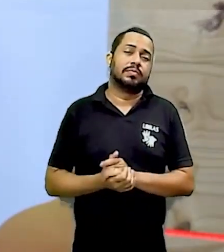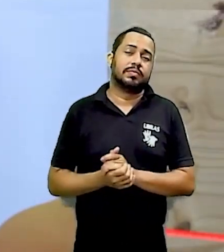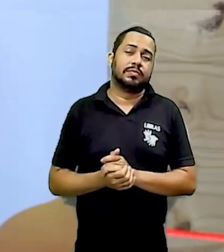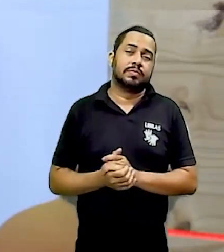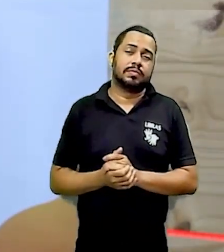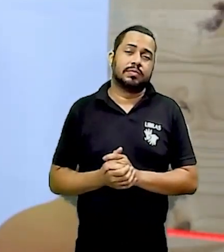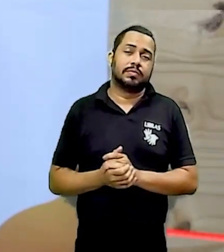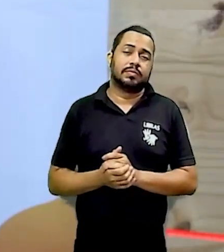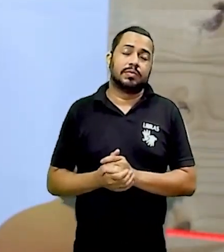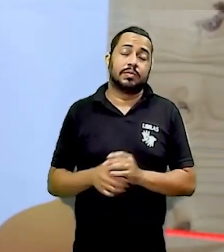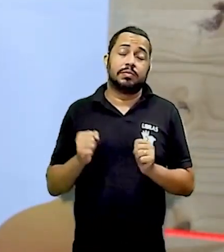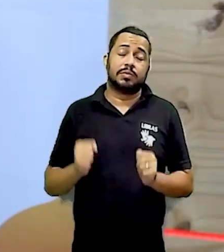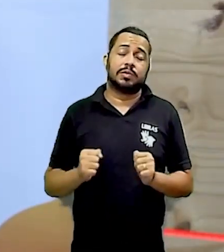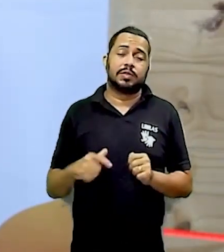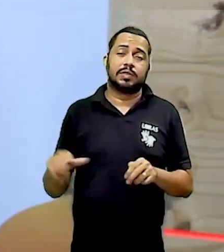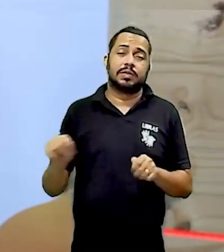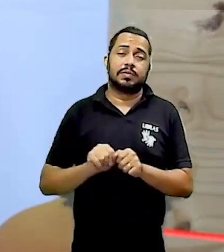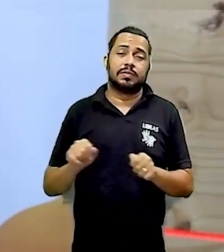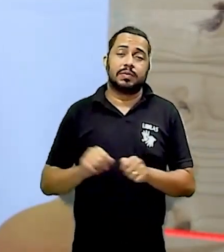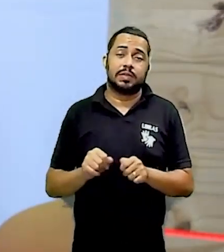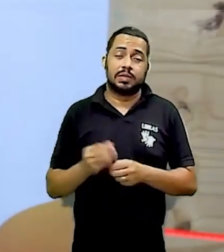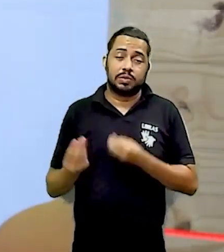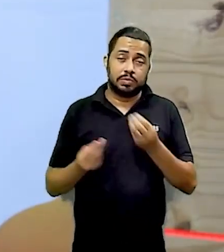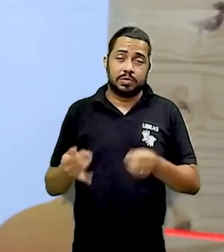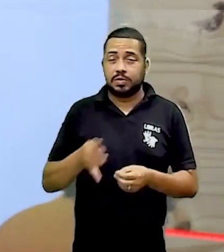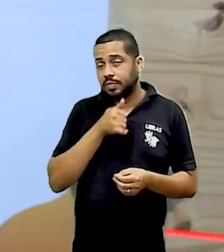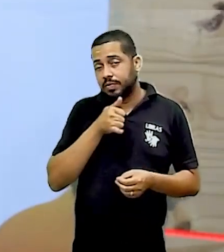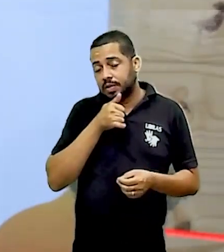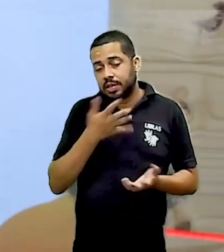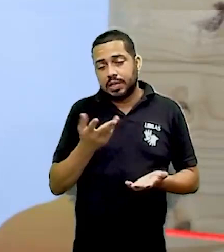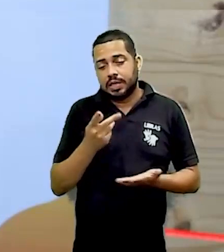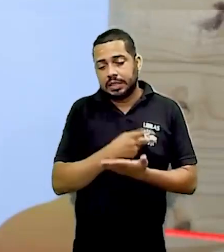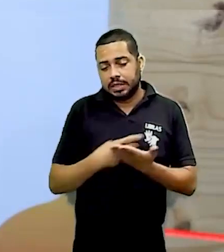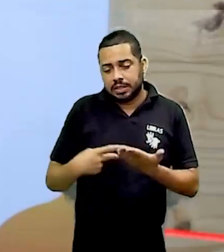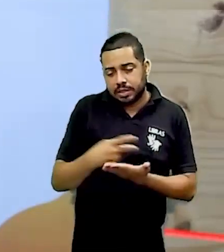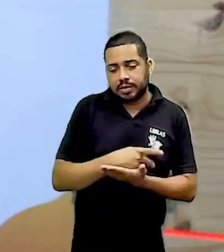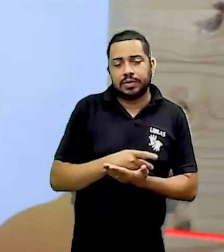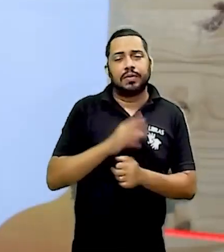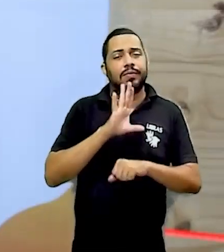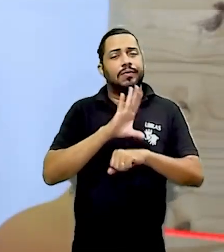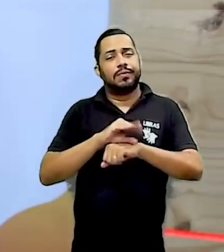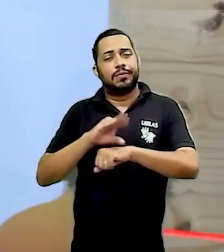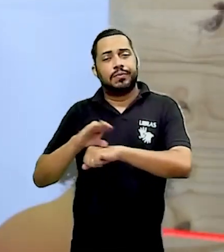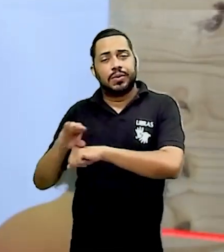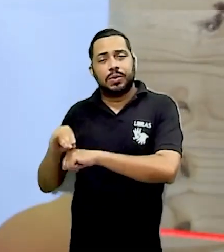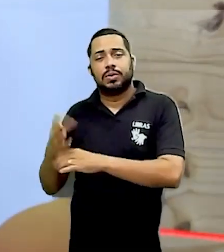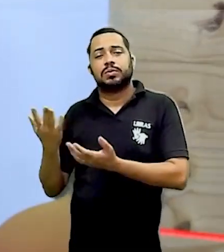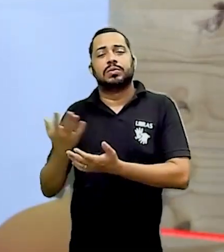E pode ser feito com, bom, como eu falei, desenhos, sequência de fotos,